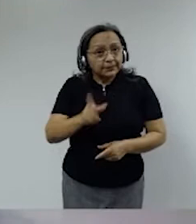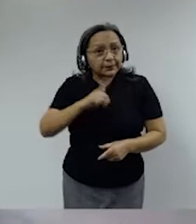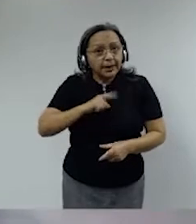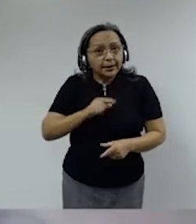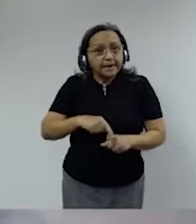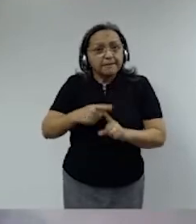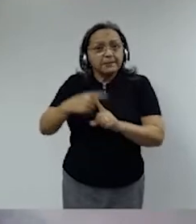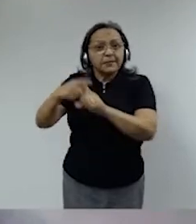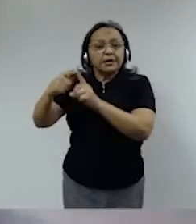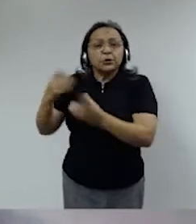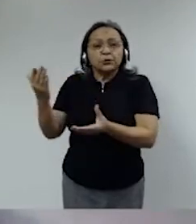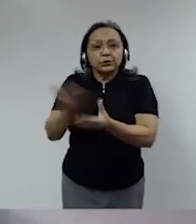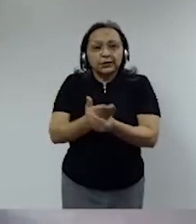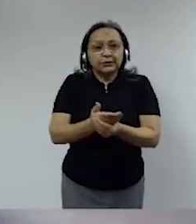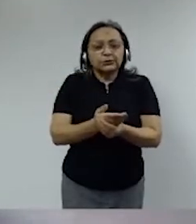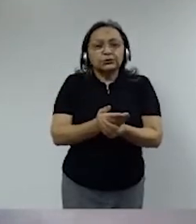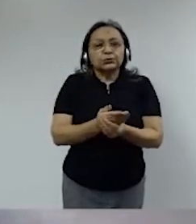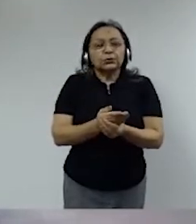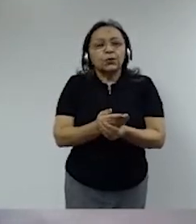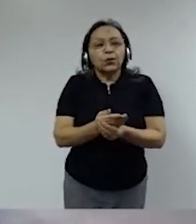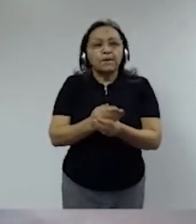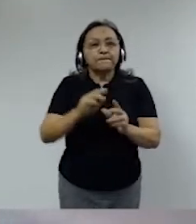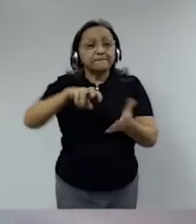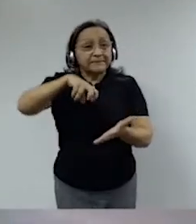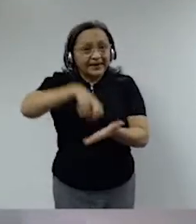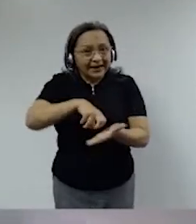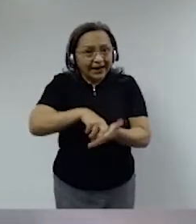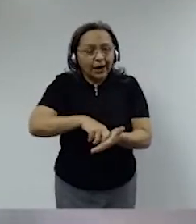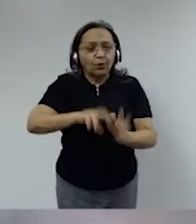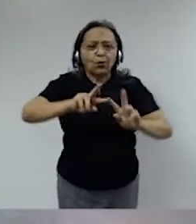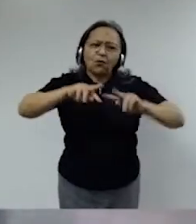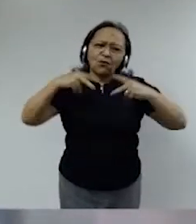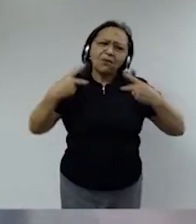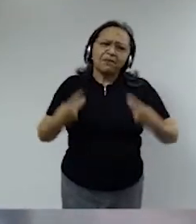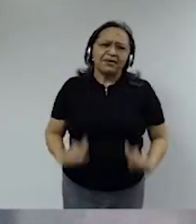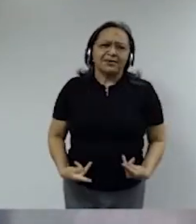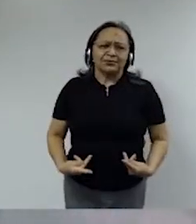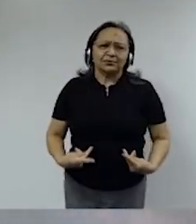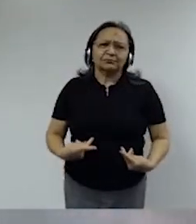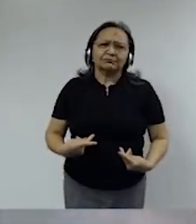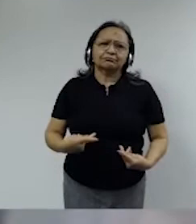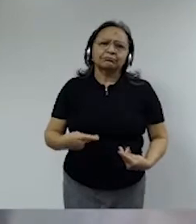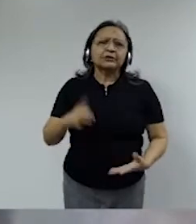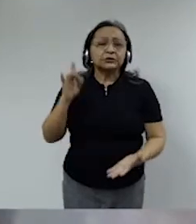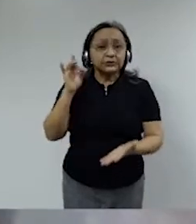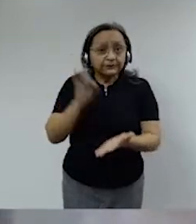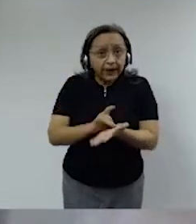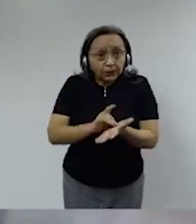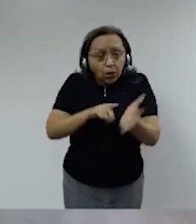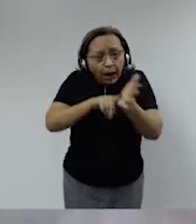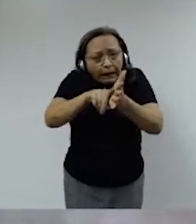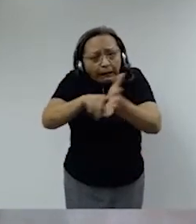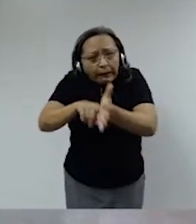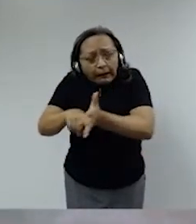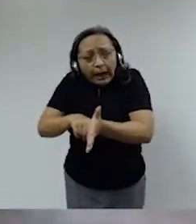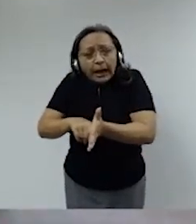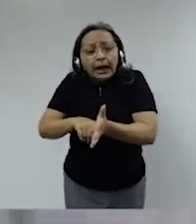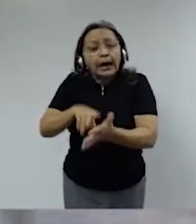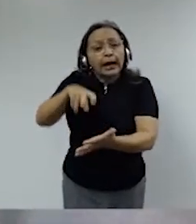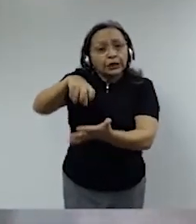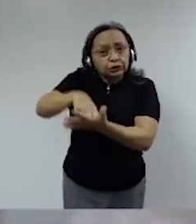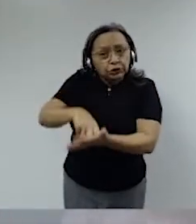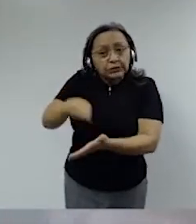penal humano, um processo penal humanizado, né? Que realmente apure, e puna quem precisa ser punido, mas